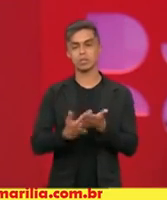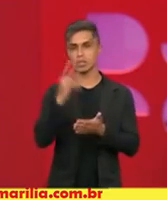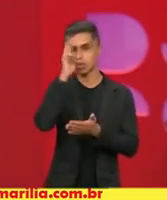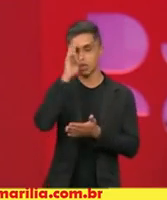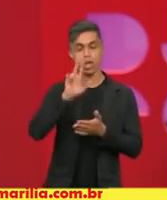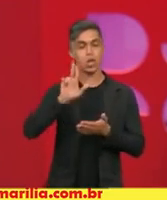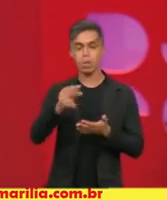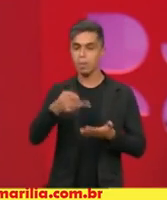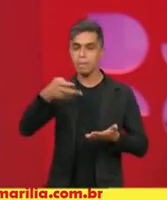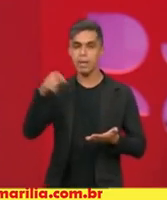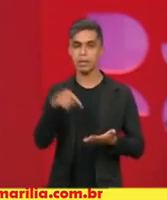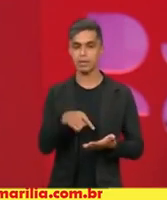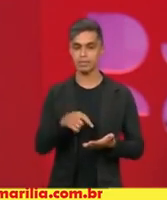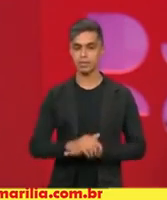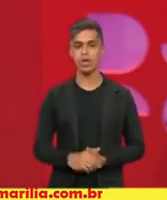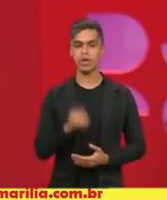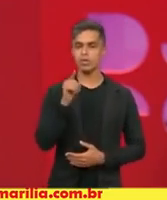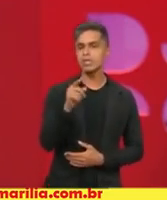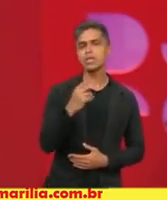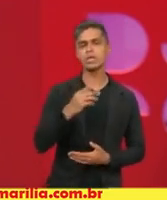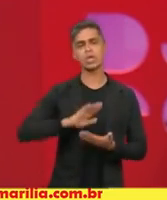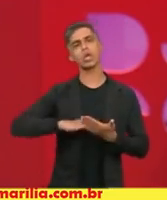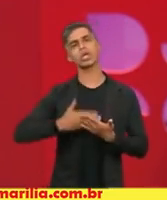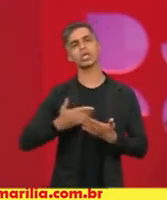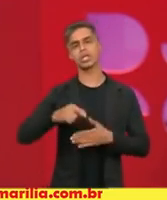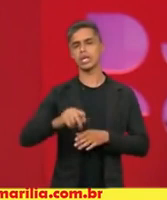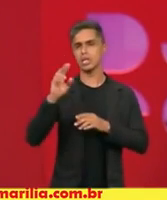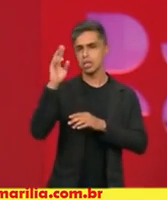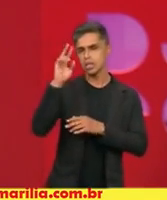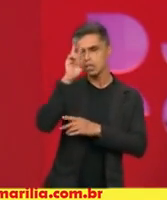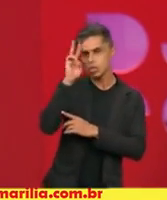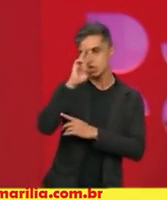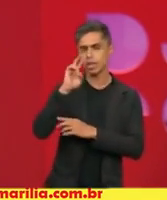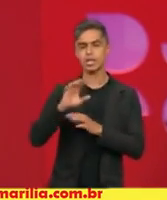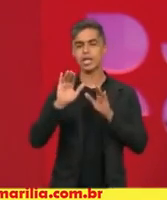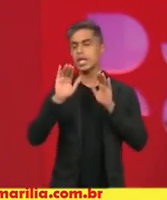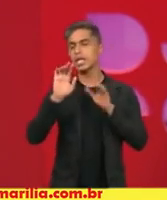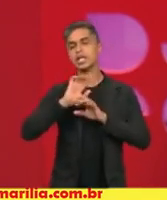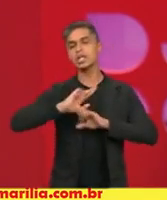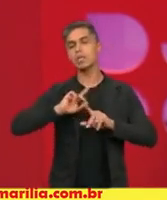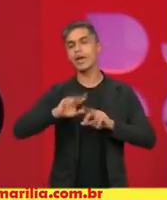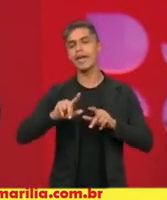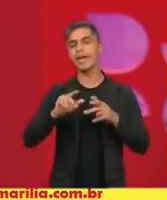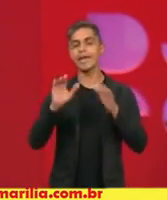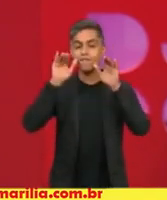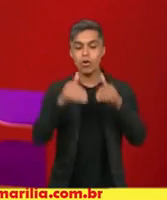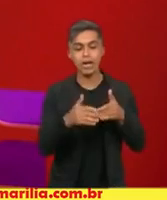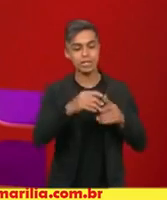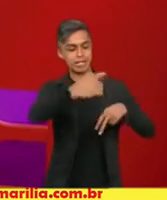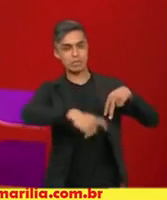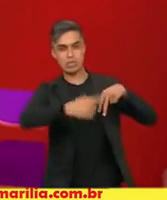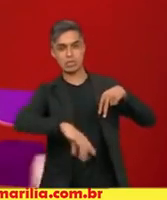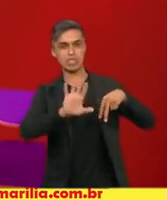me atentado para isso. Você faz uma interpretação da história que é muito menos focada nos personagens e muito mais focada no